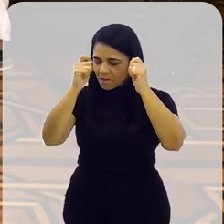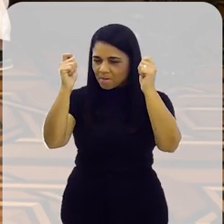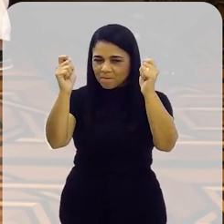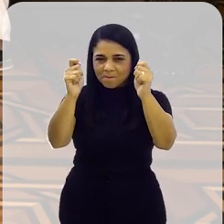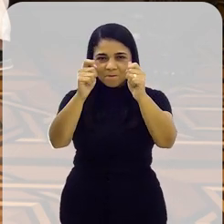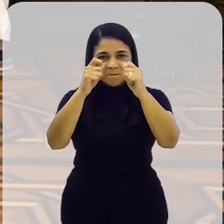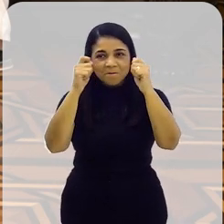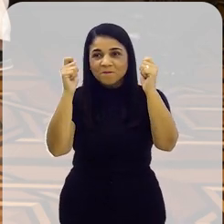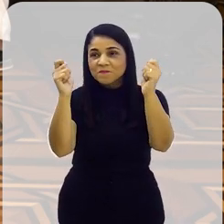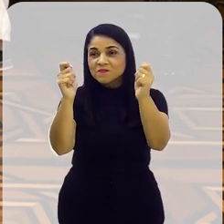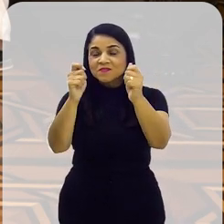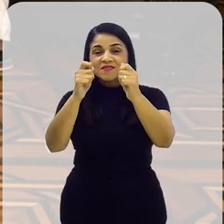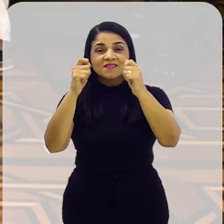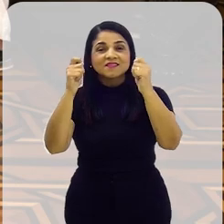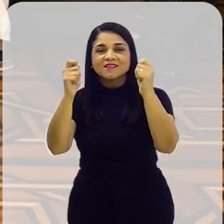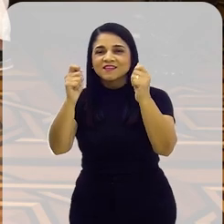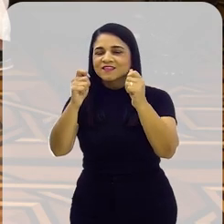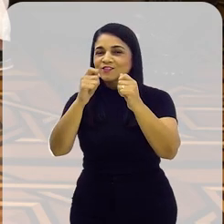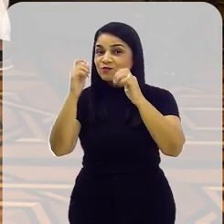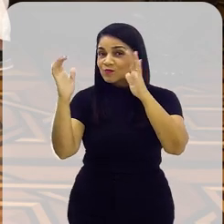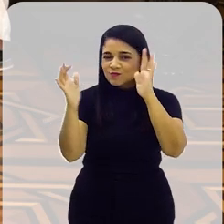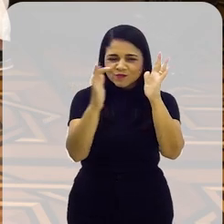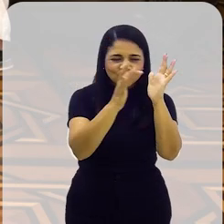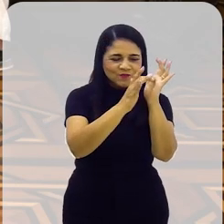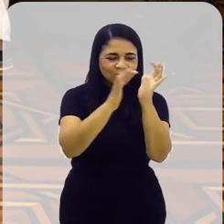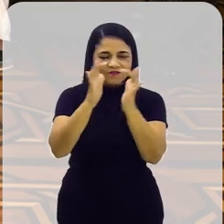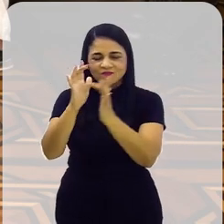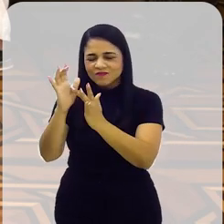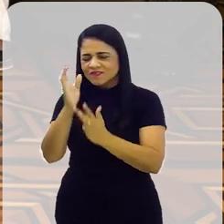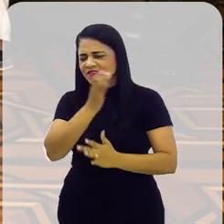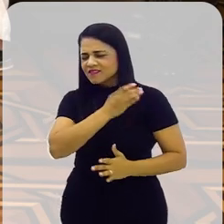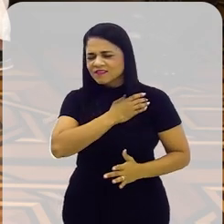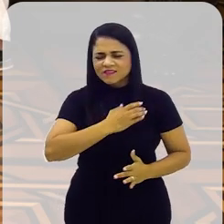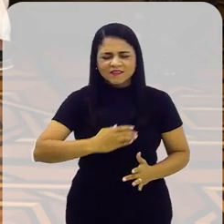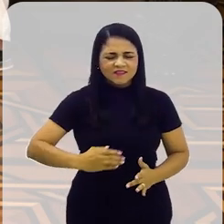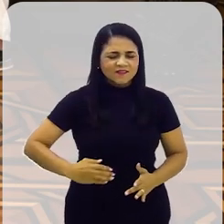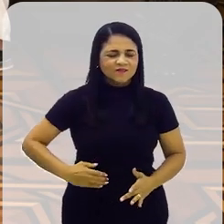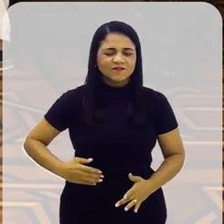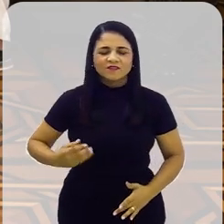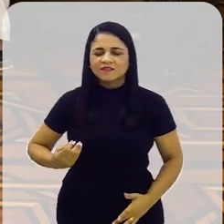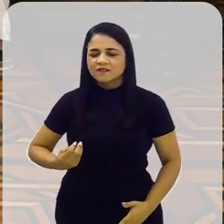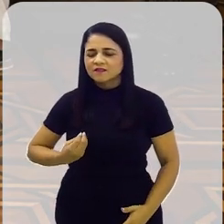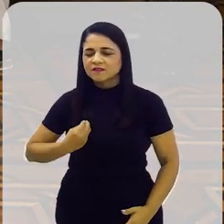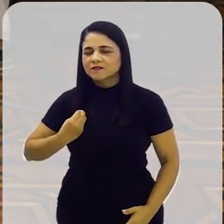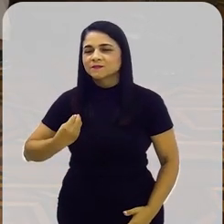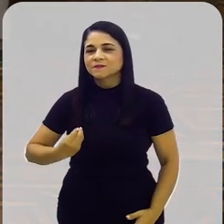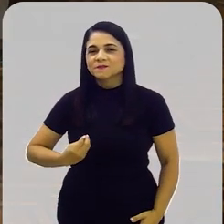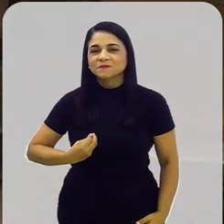Cristo vive.